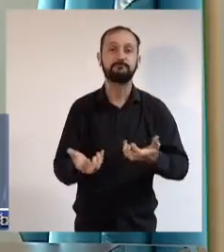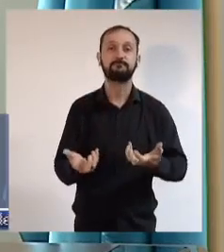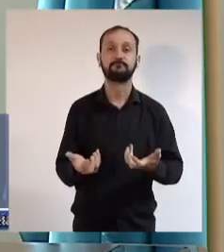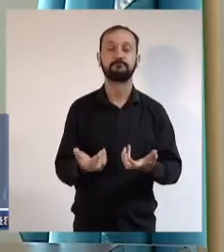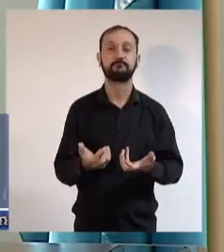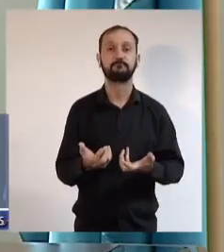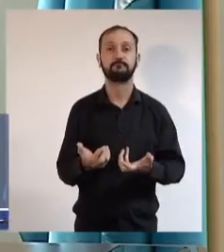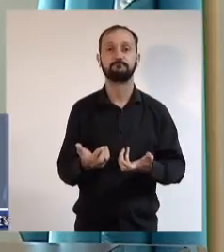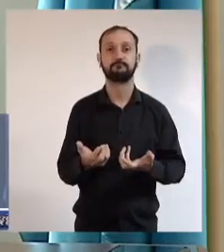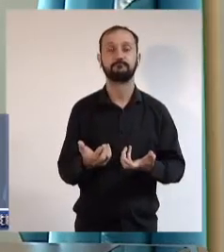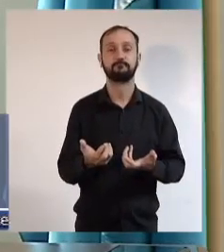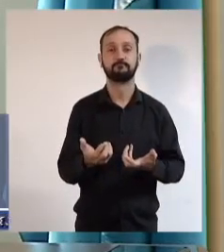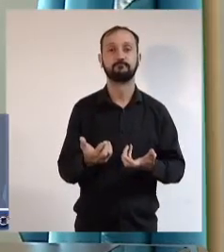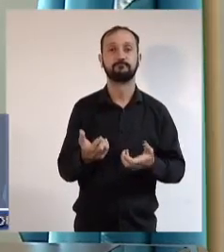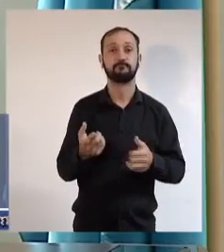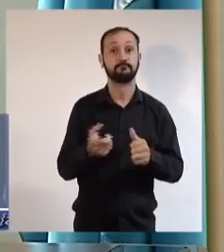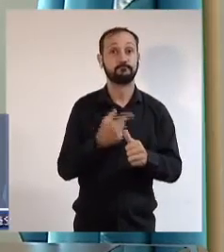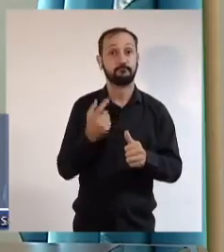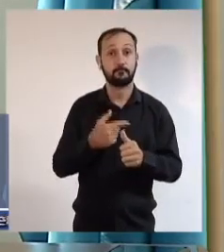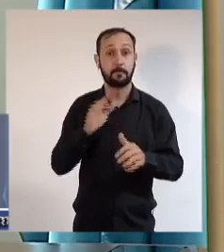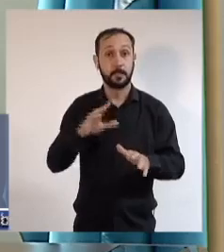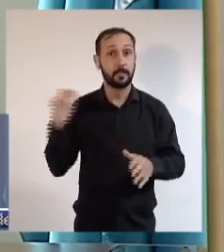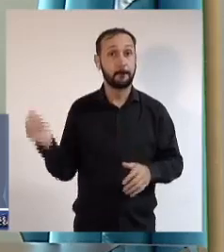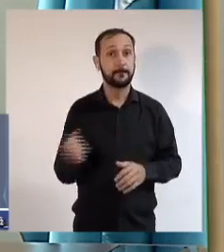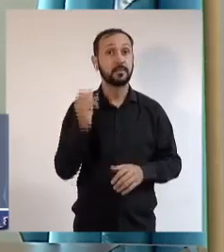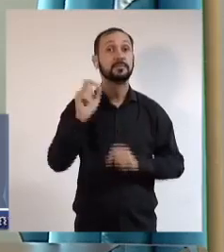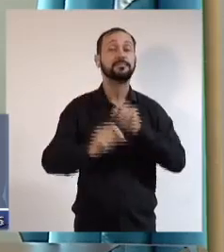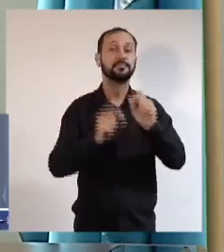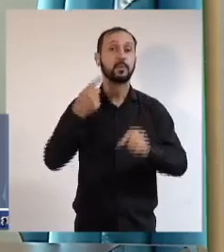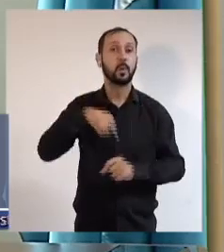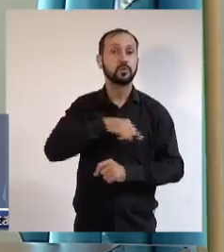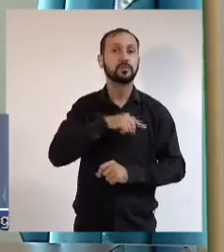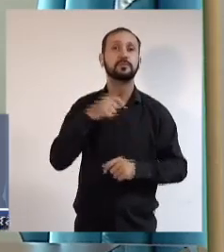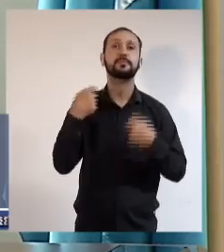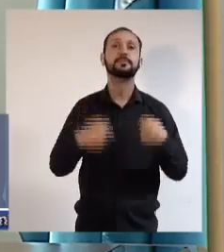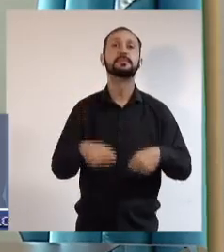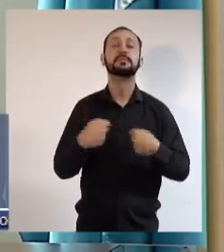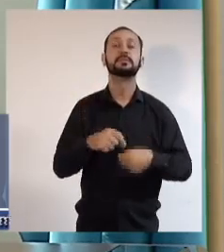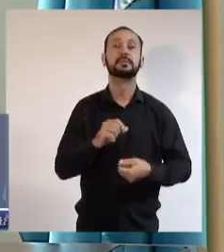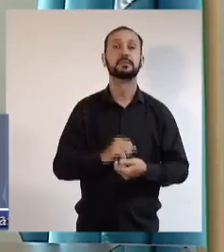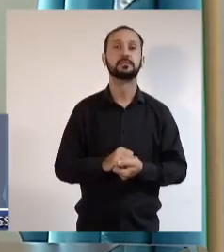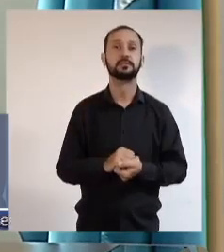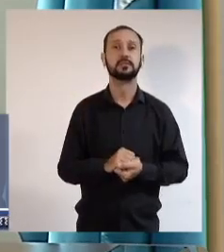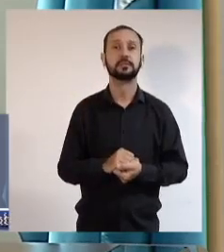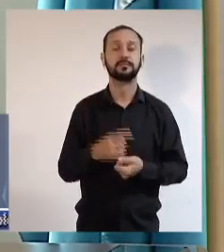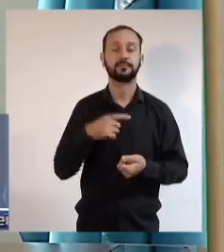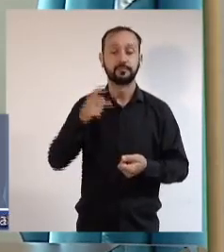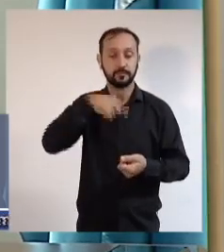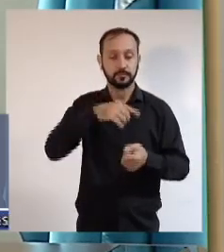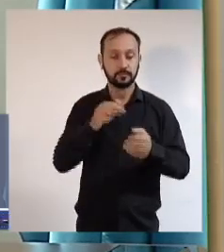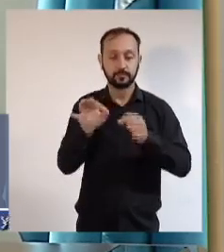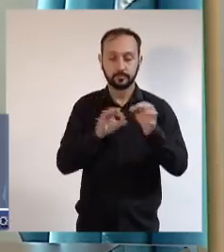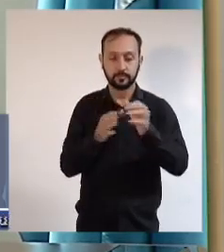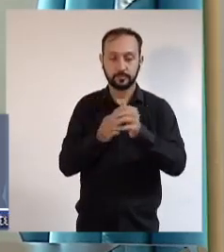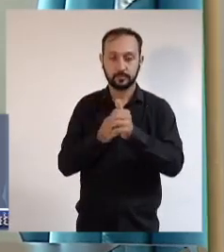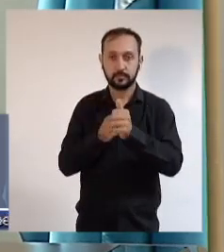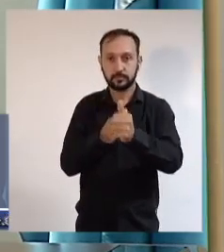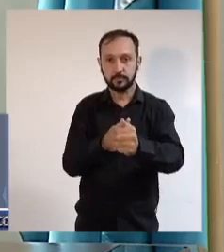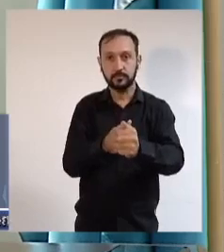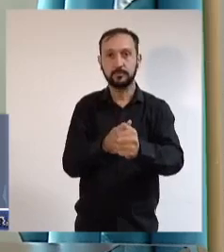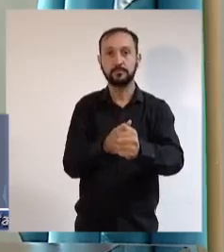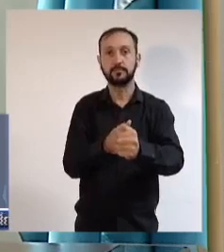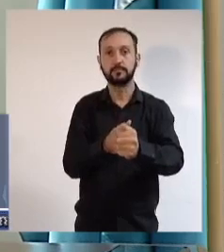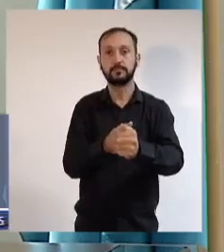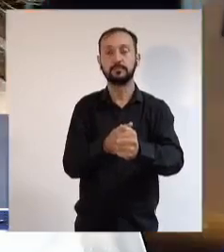nós precisamos dar o norte e etê